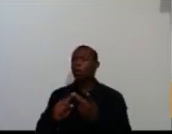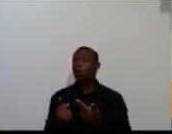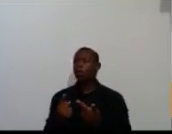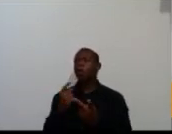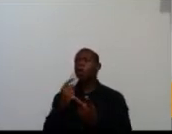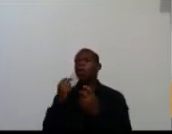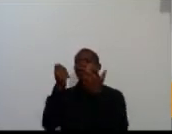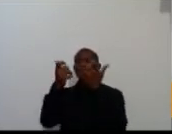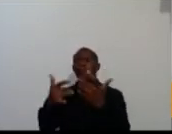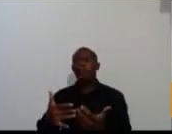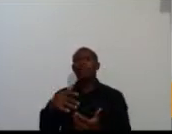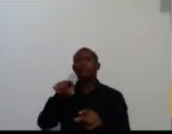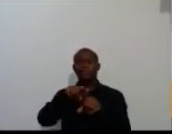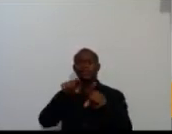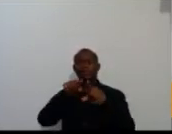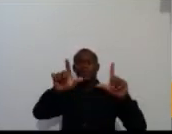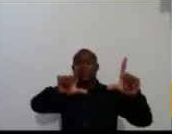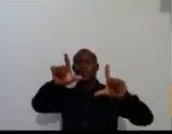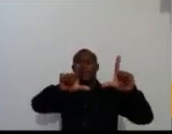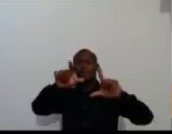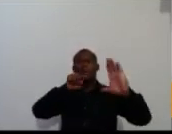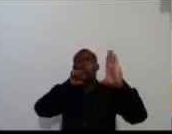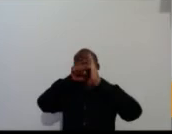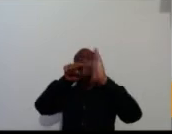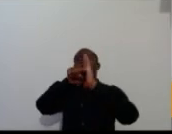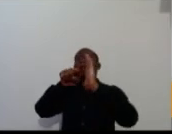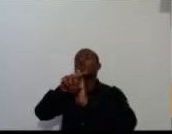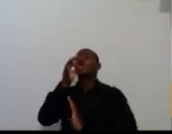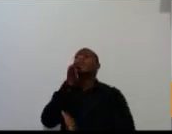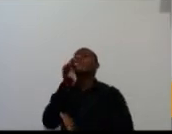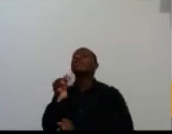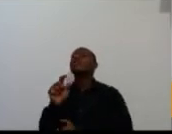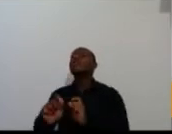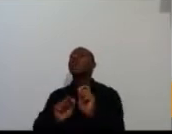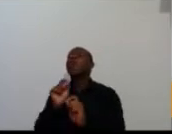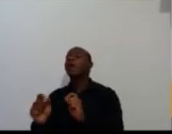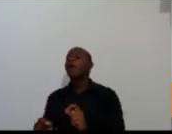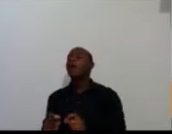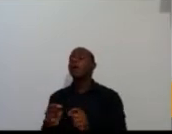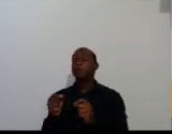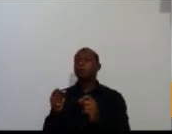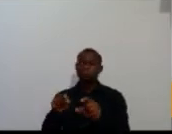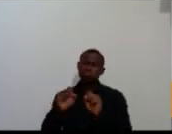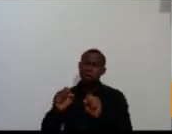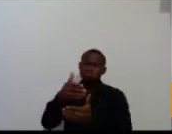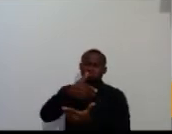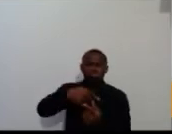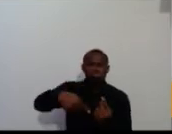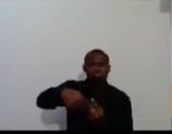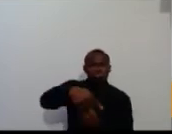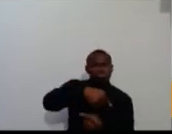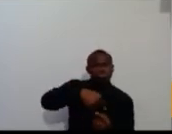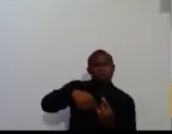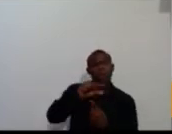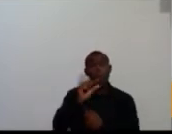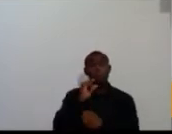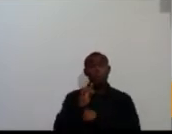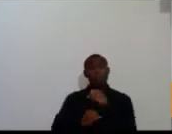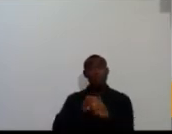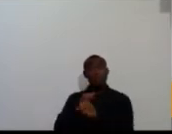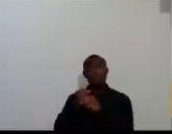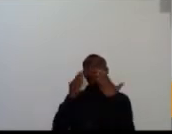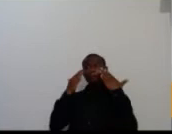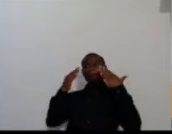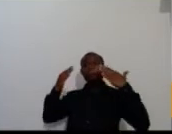Aqueles jogos, a televisão já começa a interagir com você, porque a internet já está ali, mostrando a cara dela, mostrando como é que ela vai funcionar. E aí a